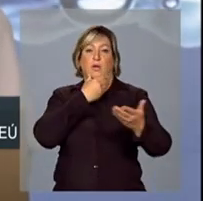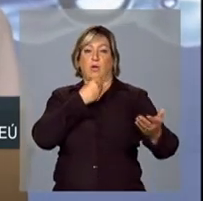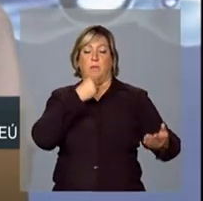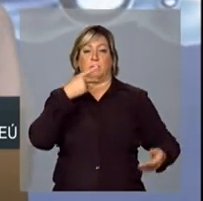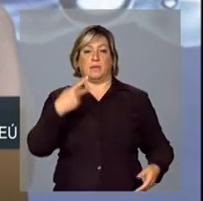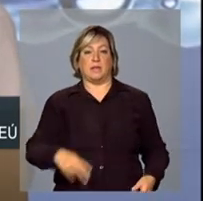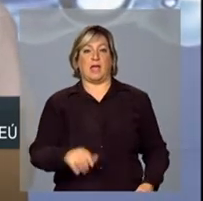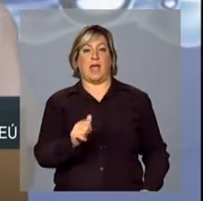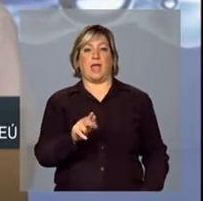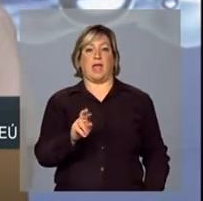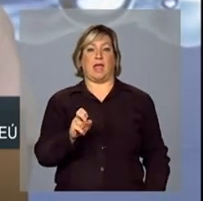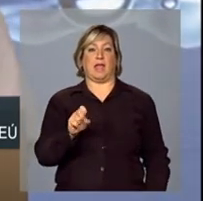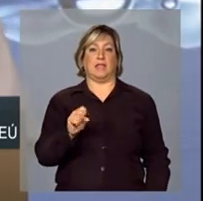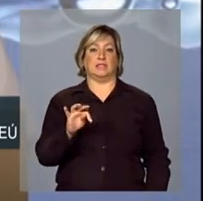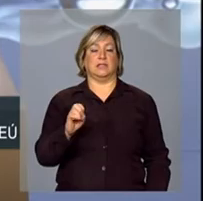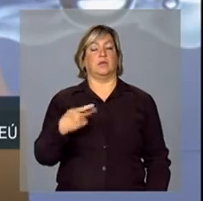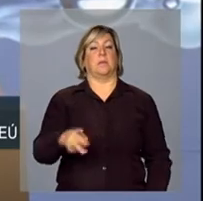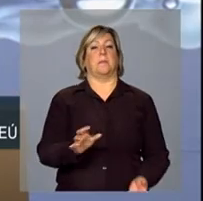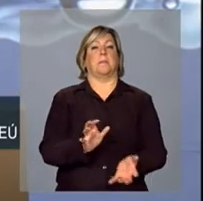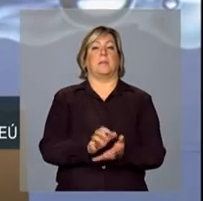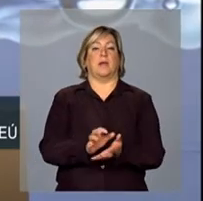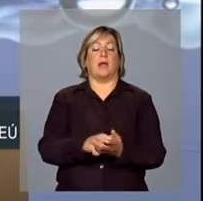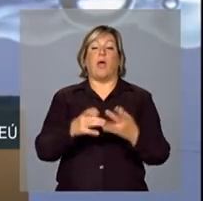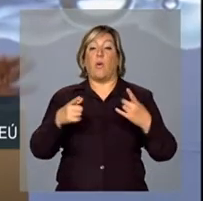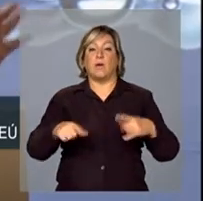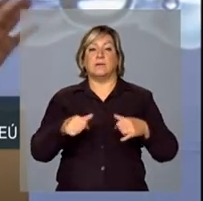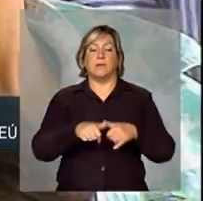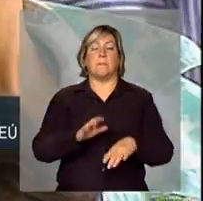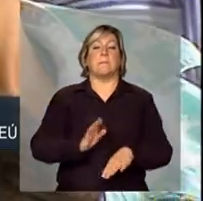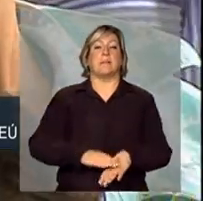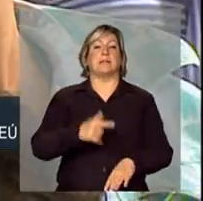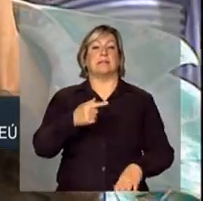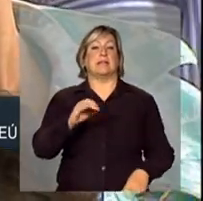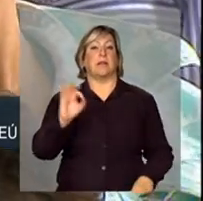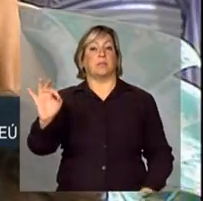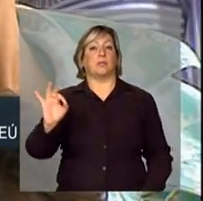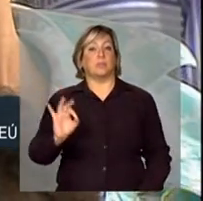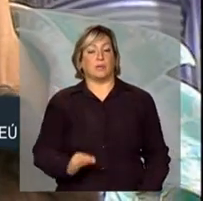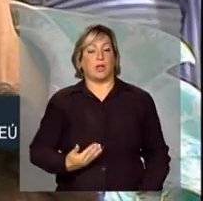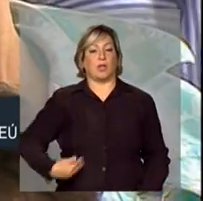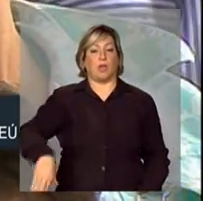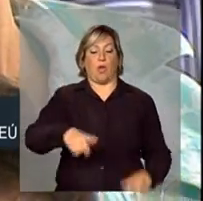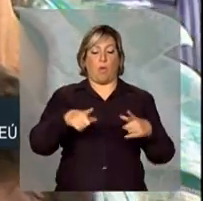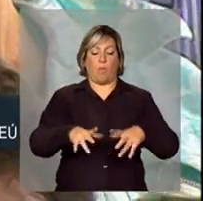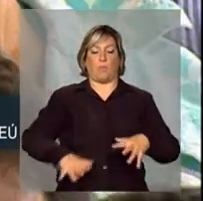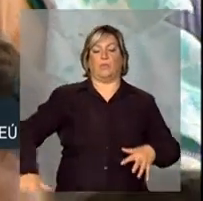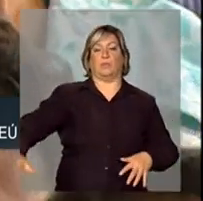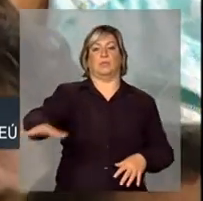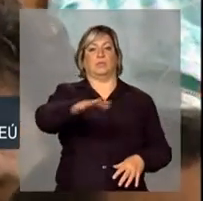pernambucano, onde estão mais de 70% do nosso território,